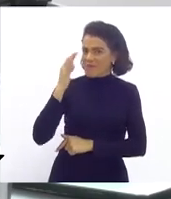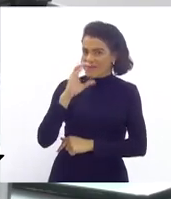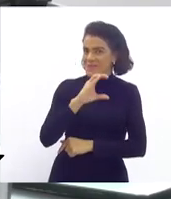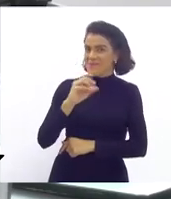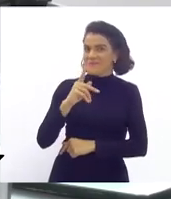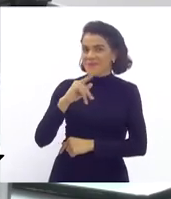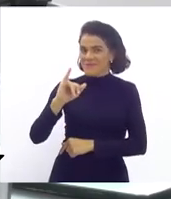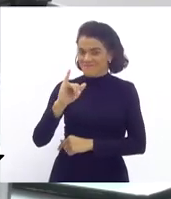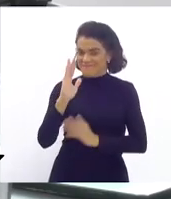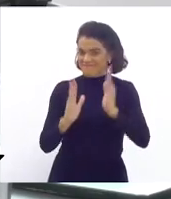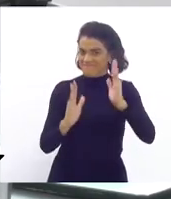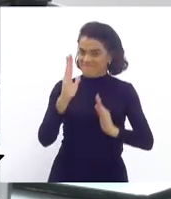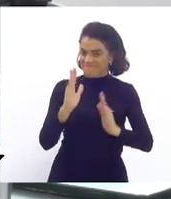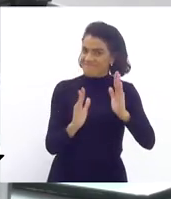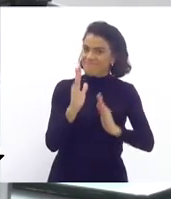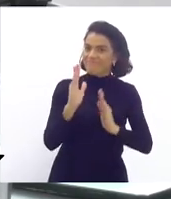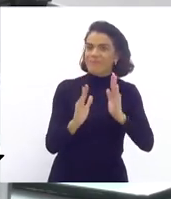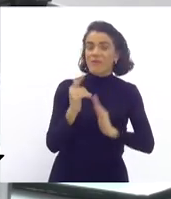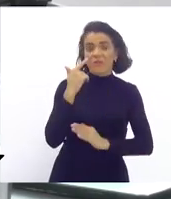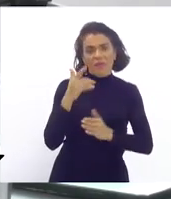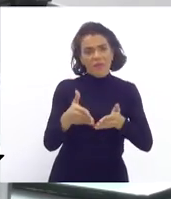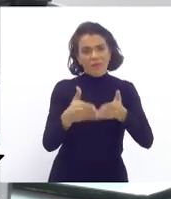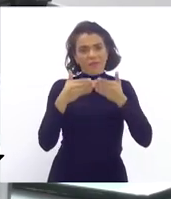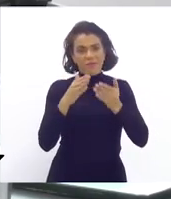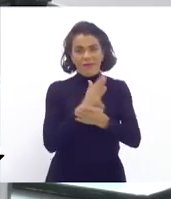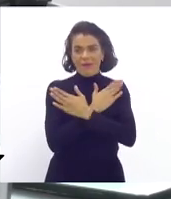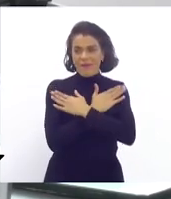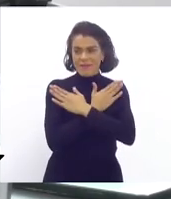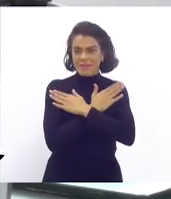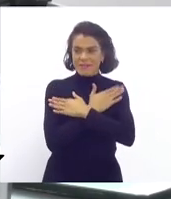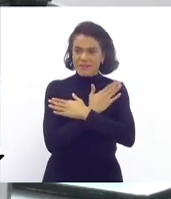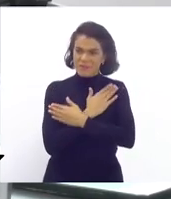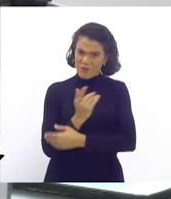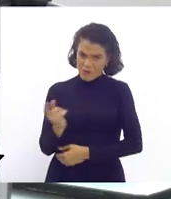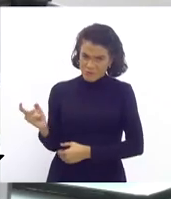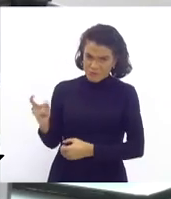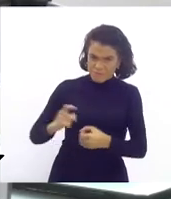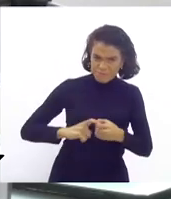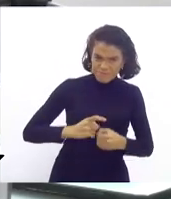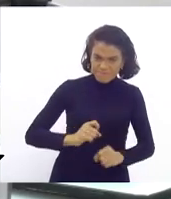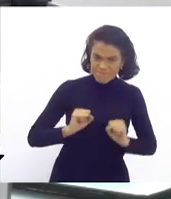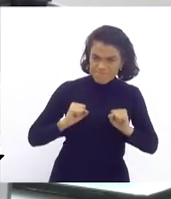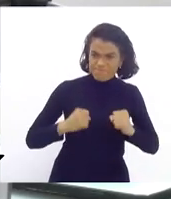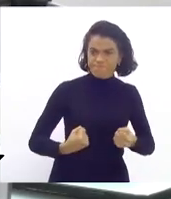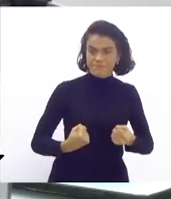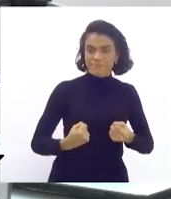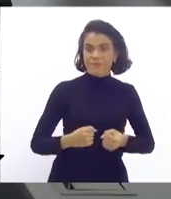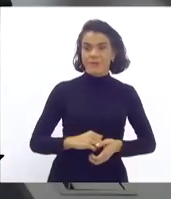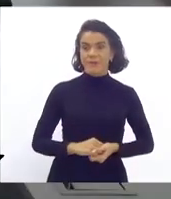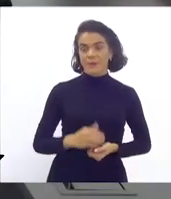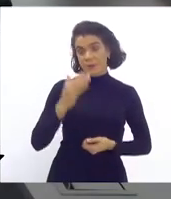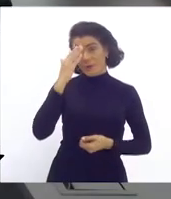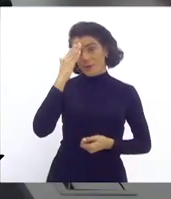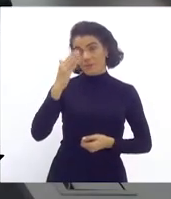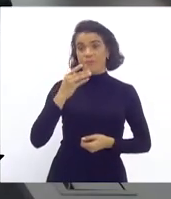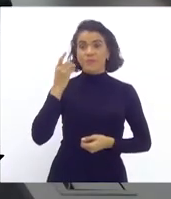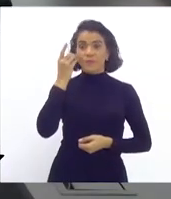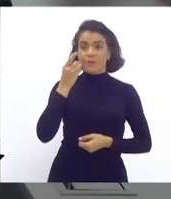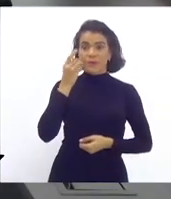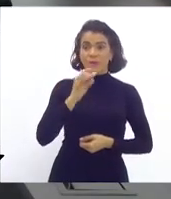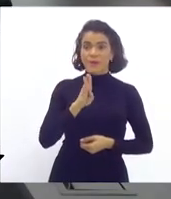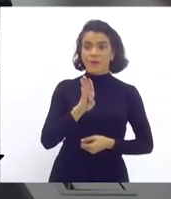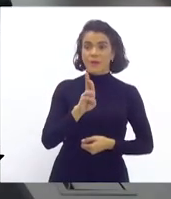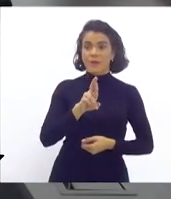nesse tempo por mais que venha o teu recesso Voltamos com força maior e força total Obrigado Deputado